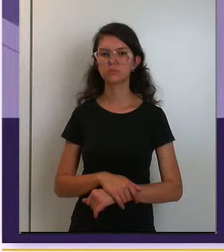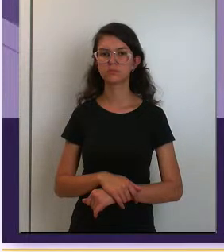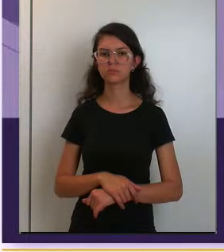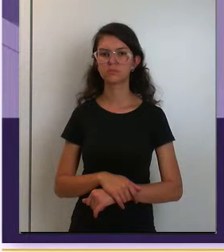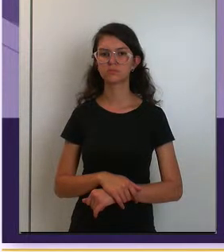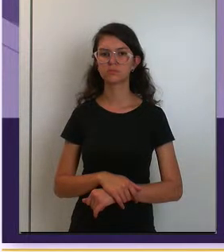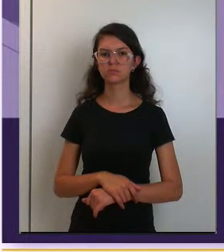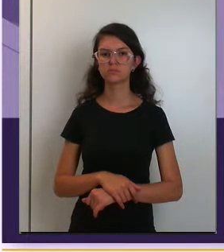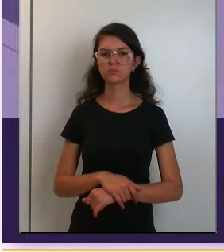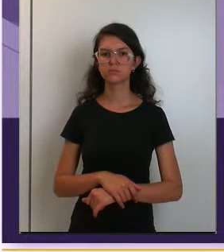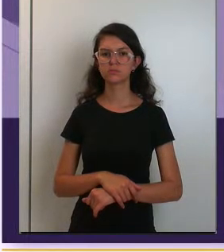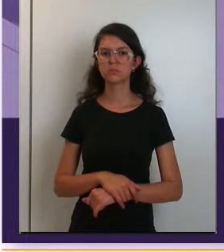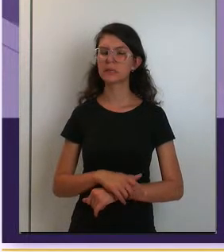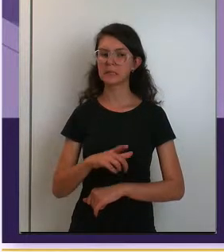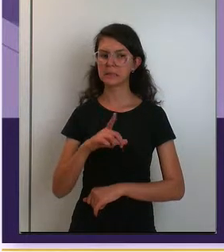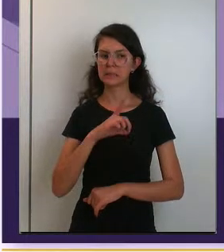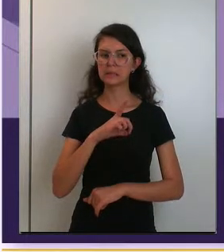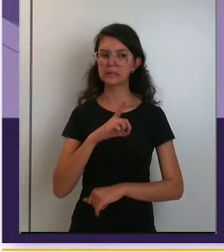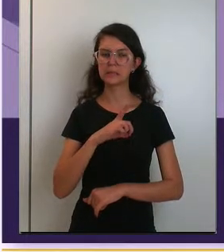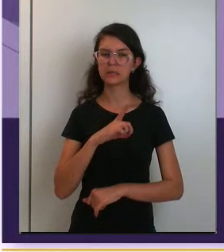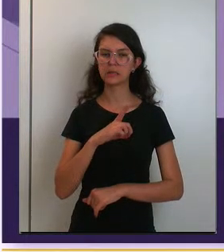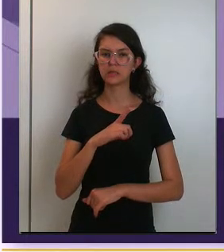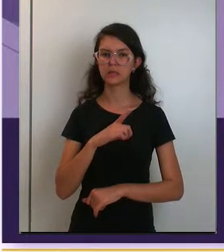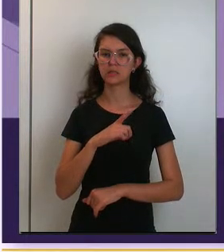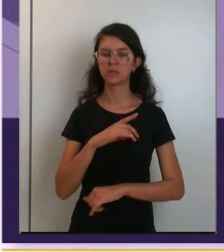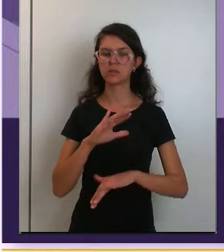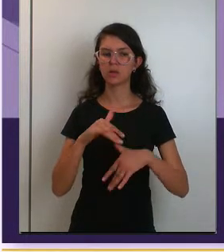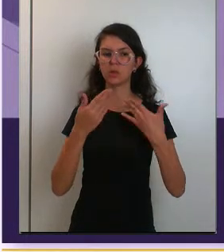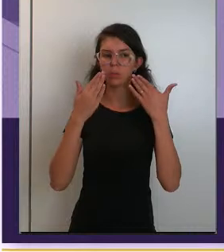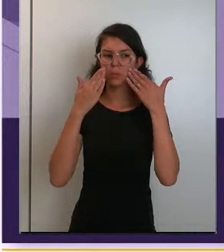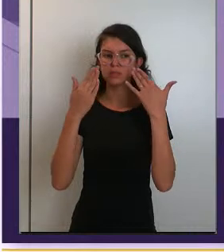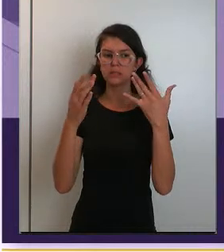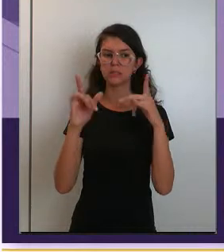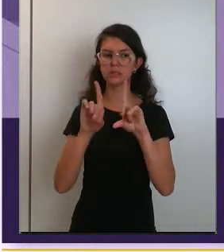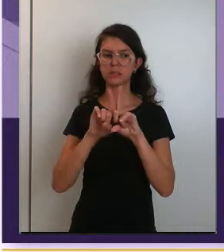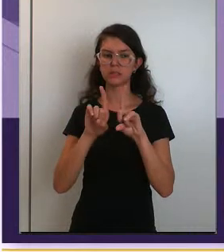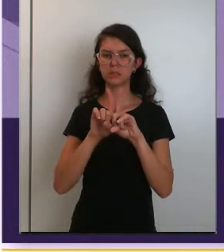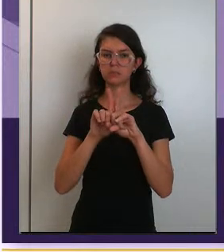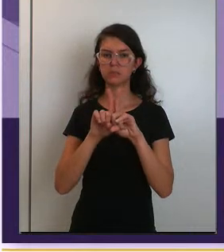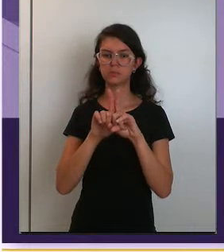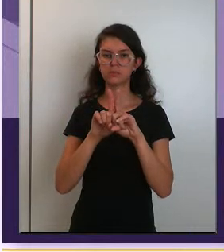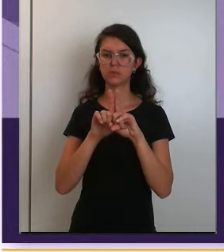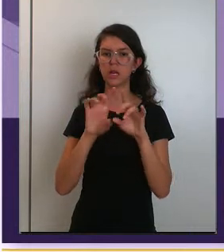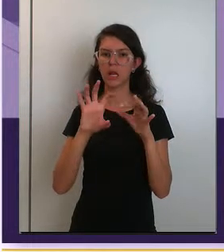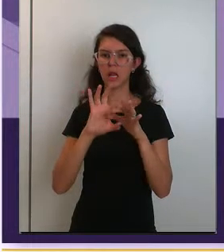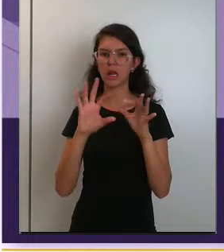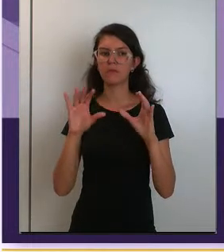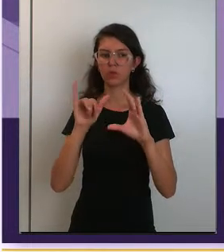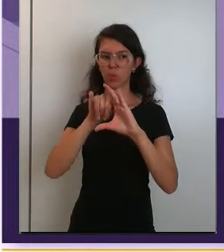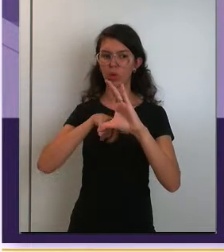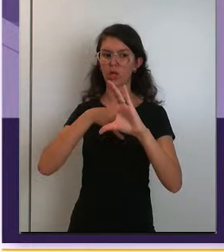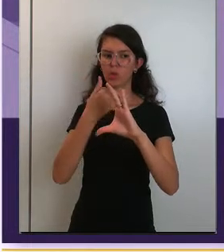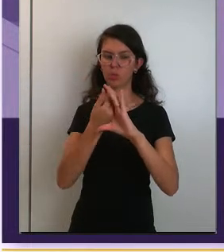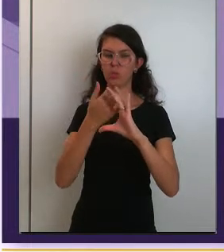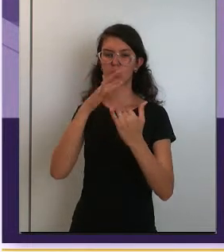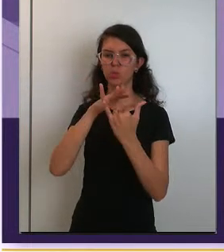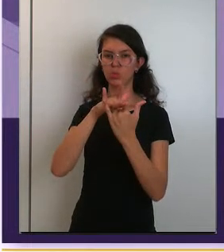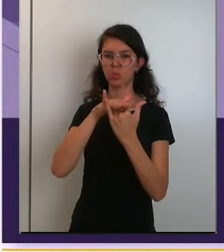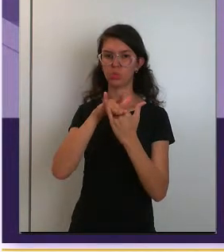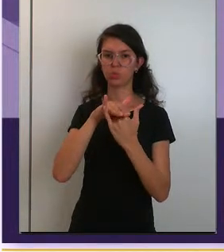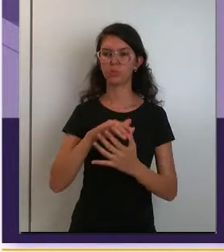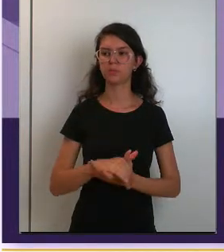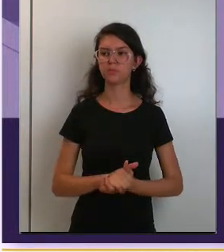Temos aí bastante, e essa apresentação também está disponível nesse canal do YouTube.